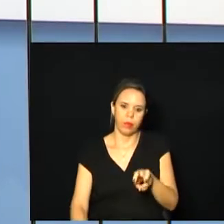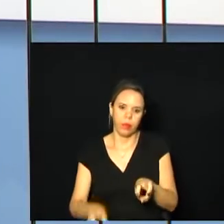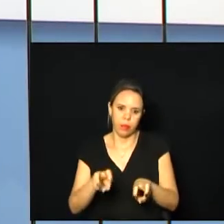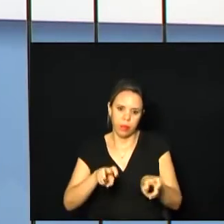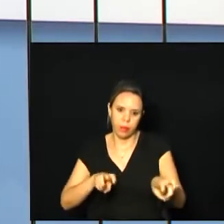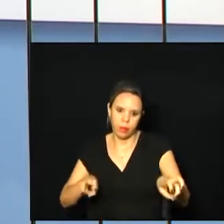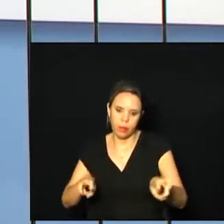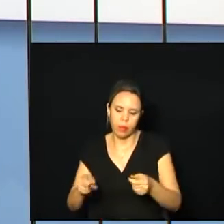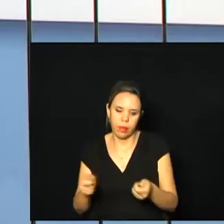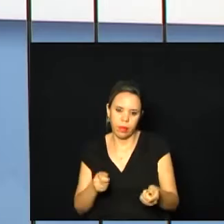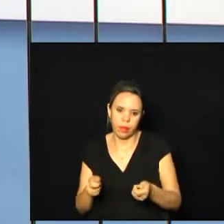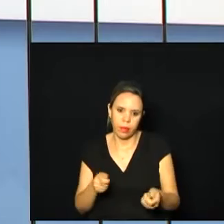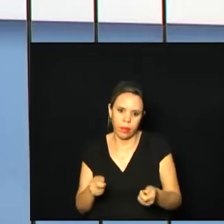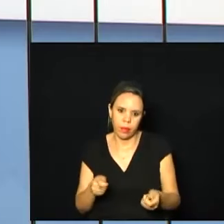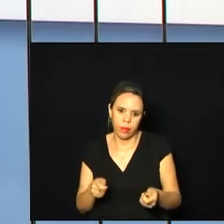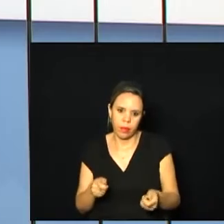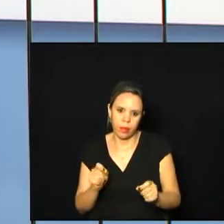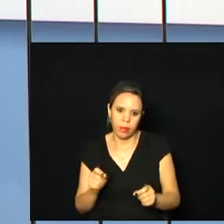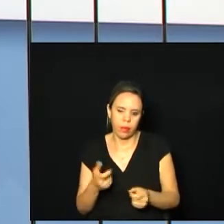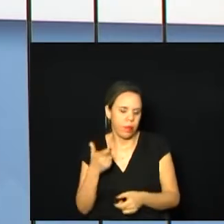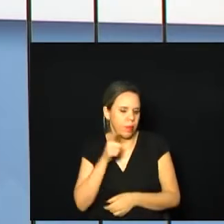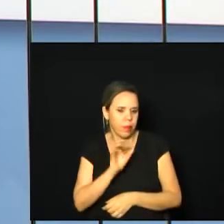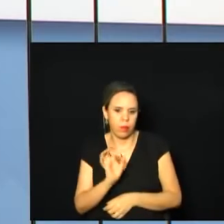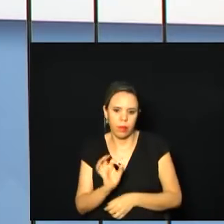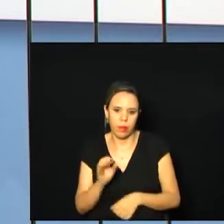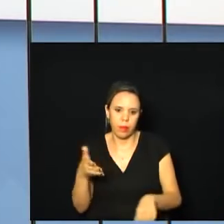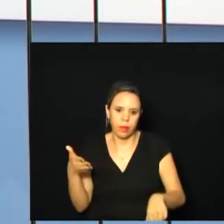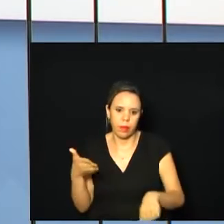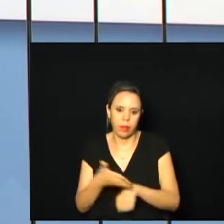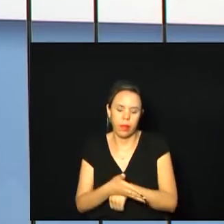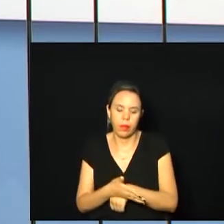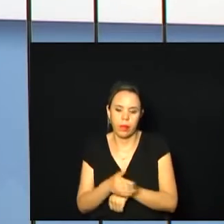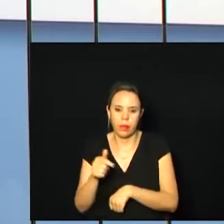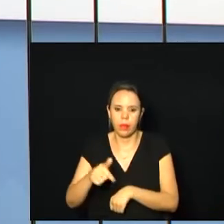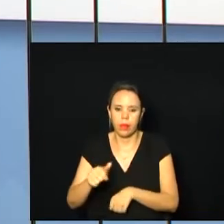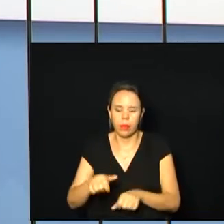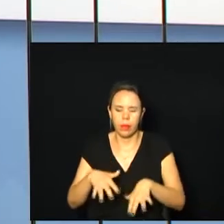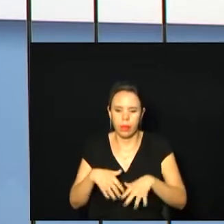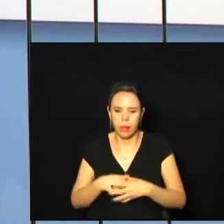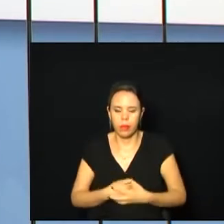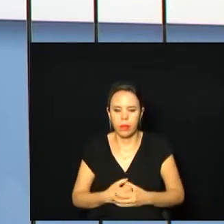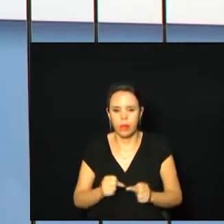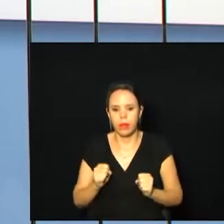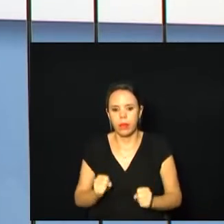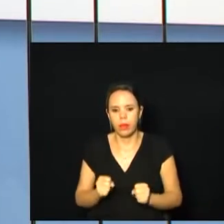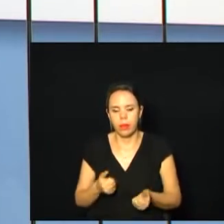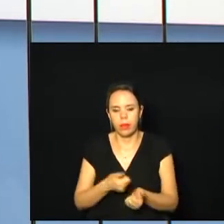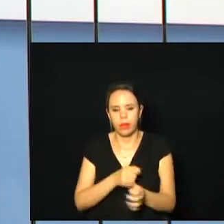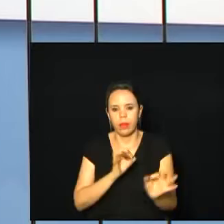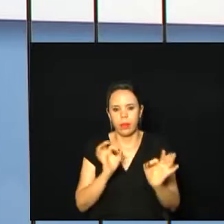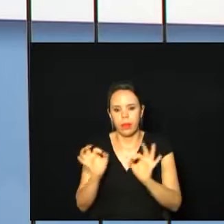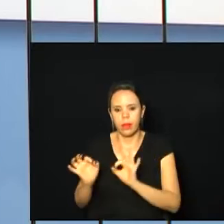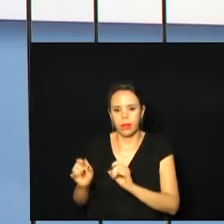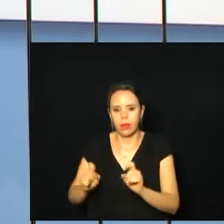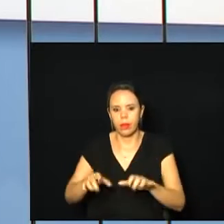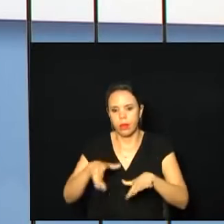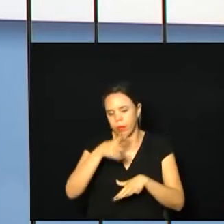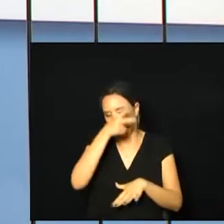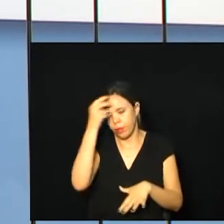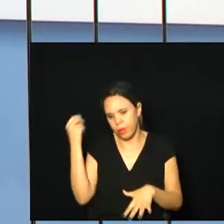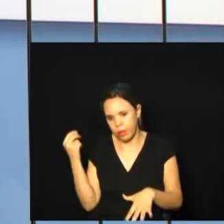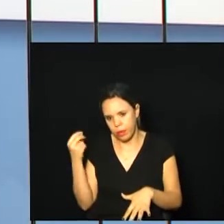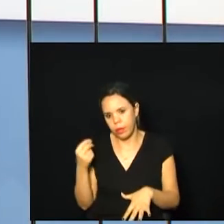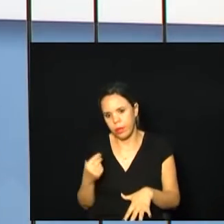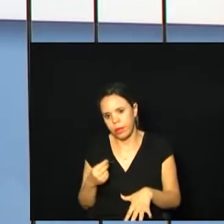esse controle. Para quem não conseguir entrar aqui no plenário, pode acompanhar a audiência pública